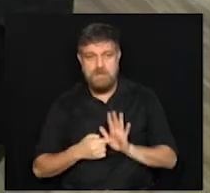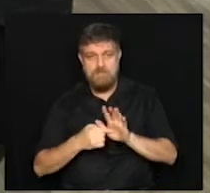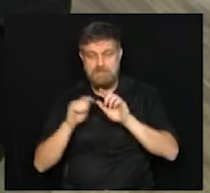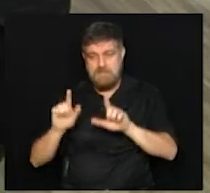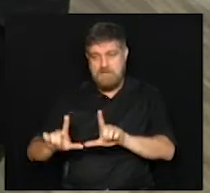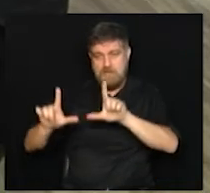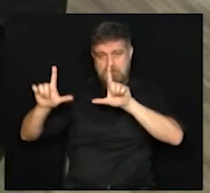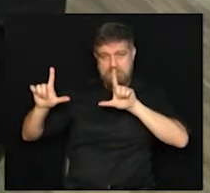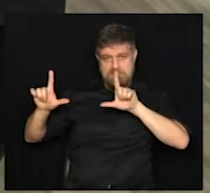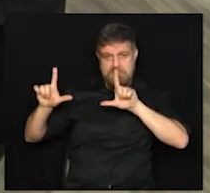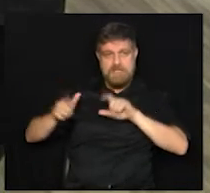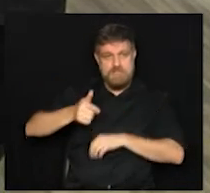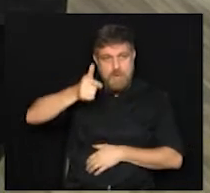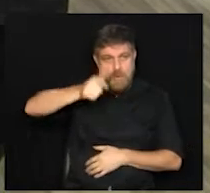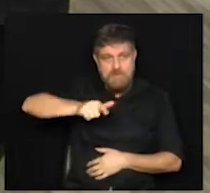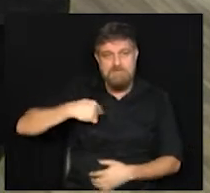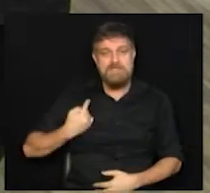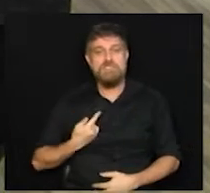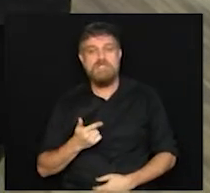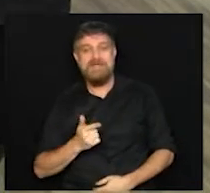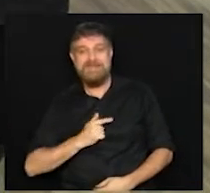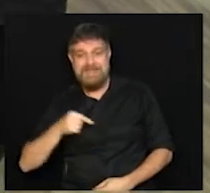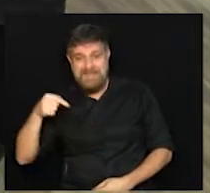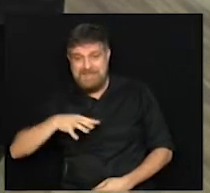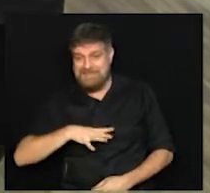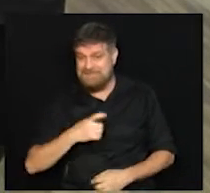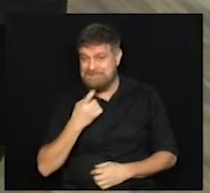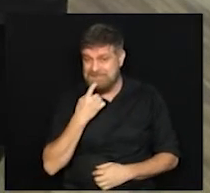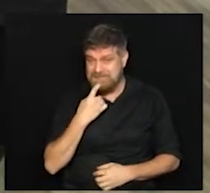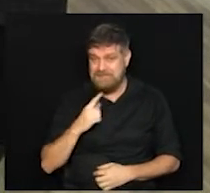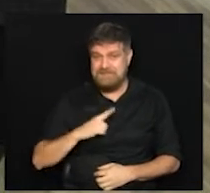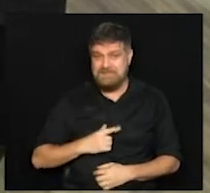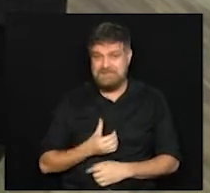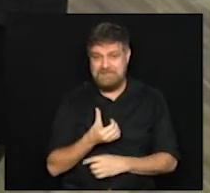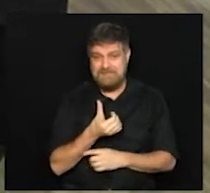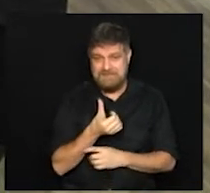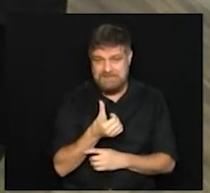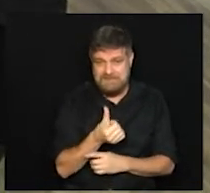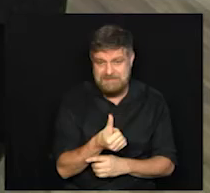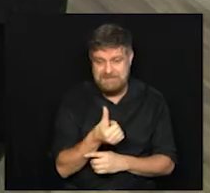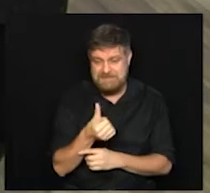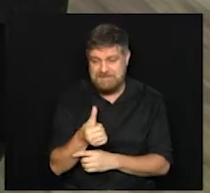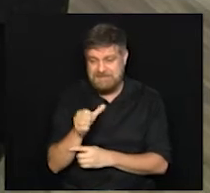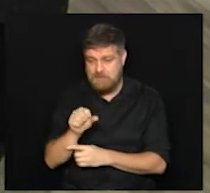você conseguir abrir novamente. A gente tem aqui na cidade de Campinas